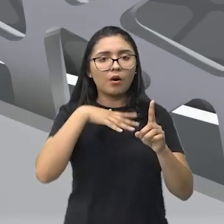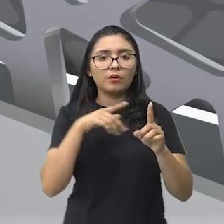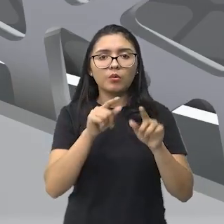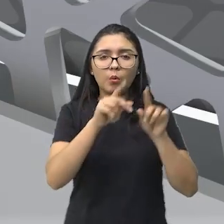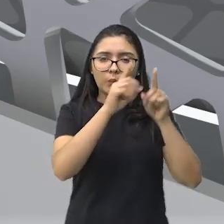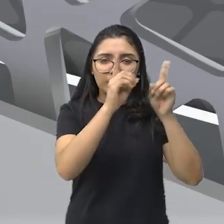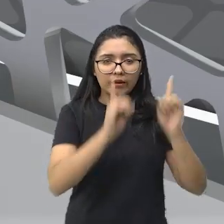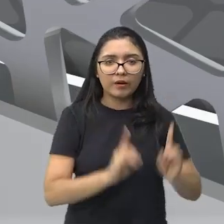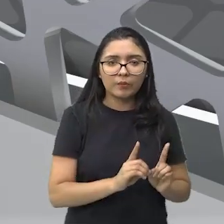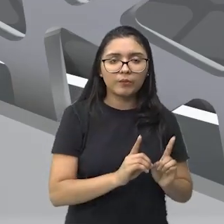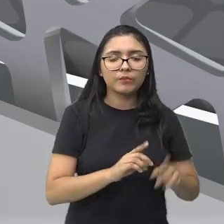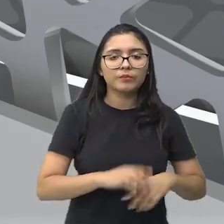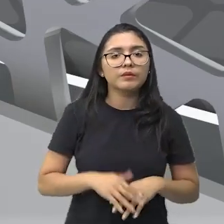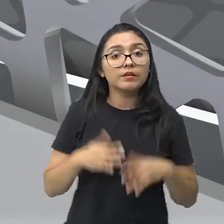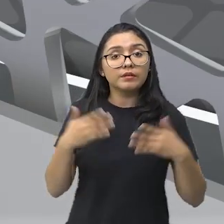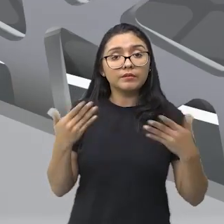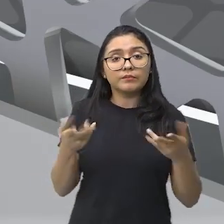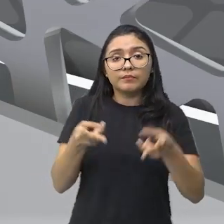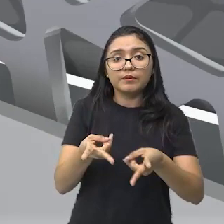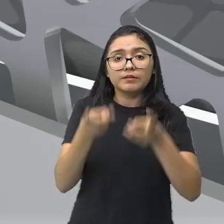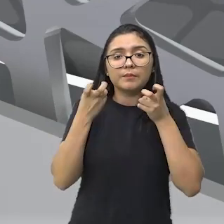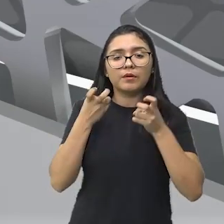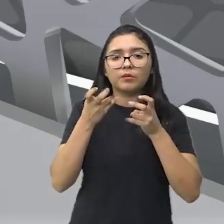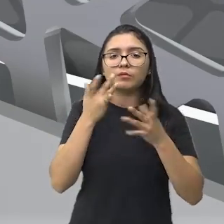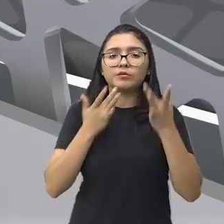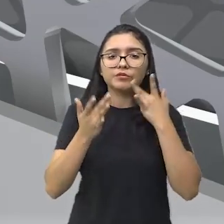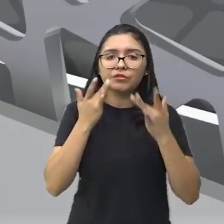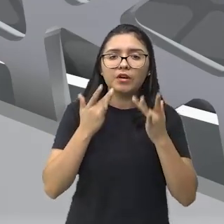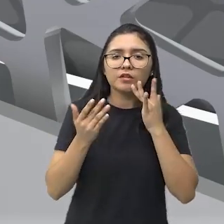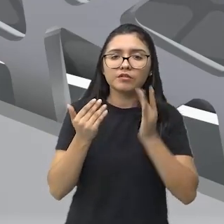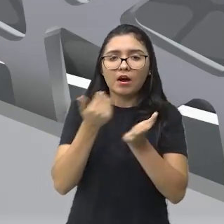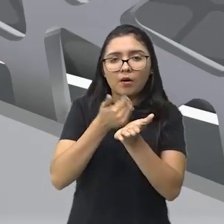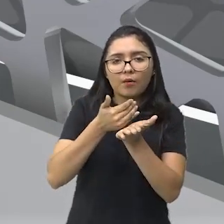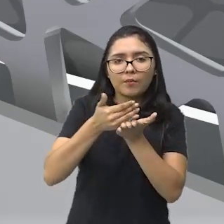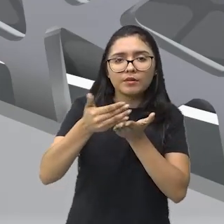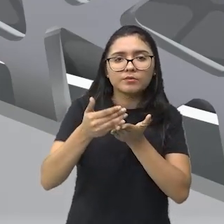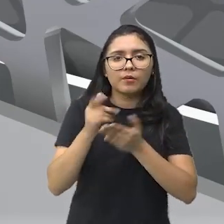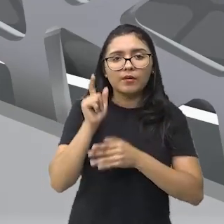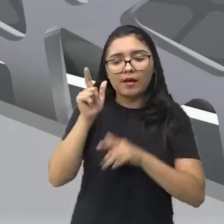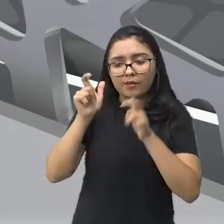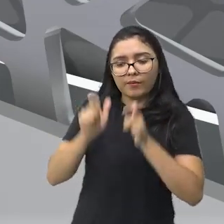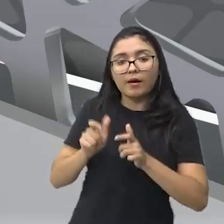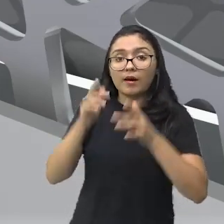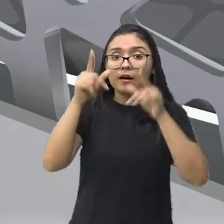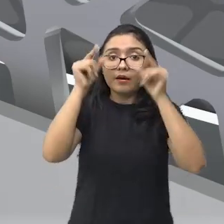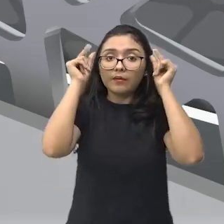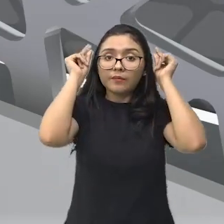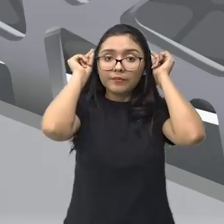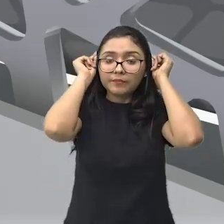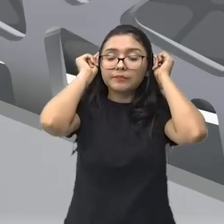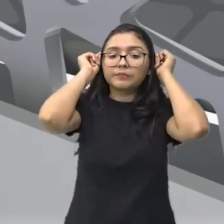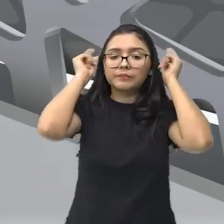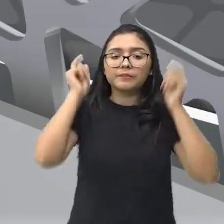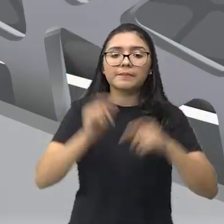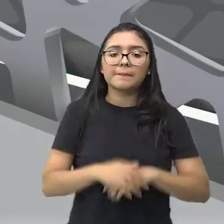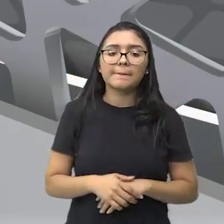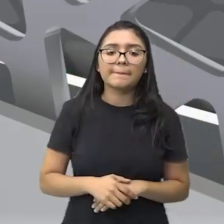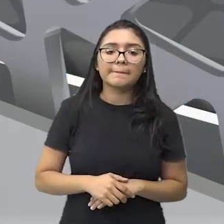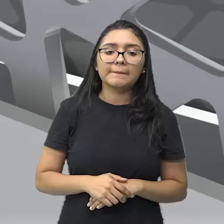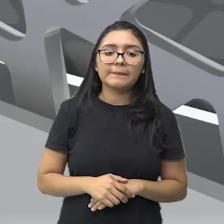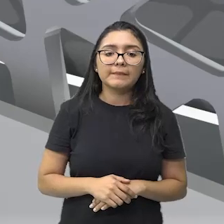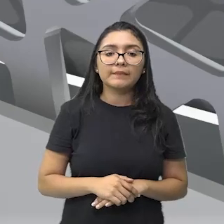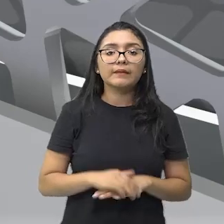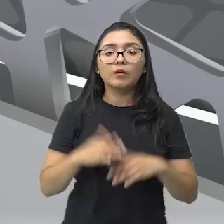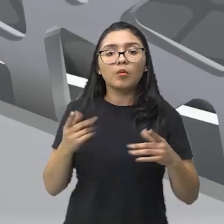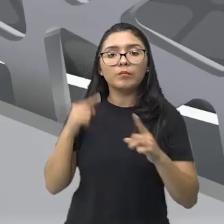Então, vocês perceberam que o teatro surge na Grécia, enquanto teatro,